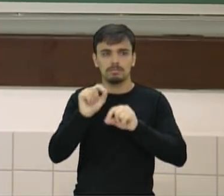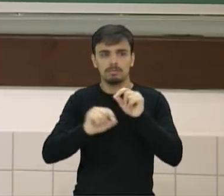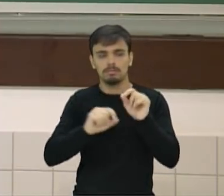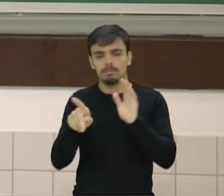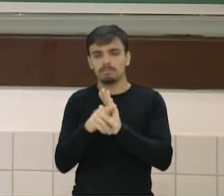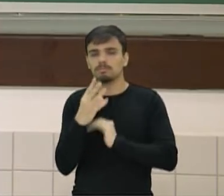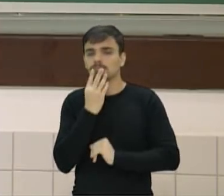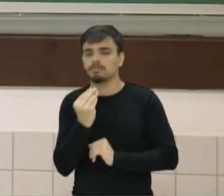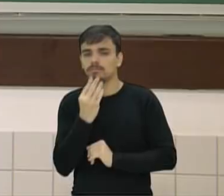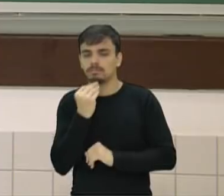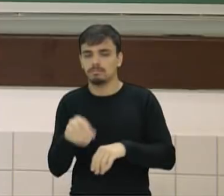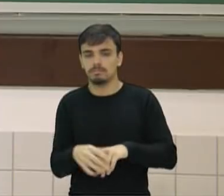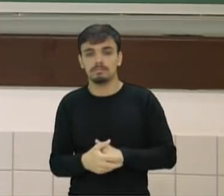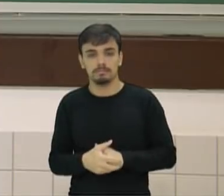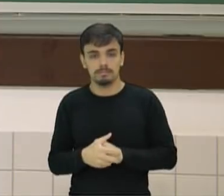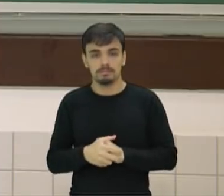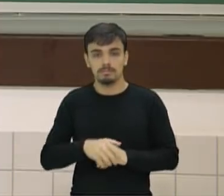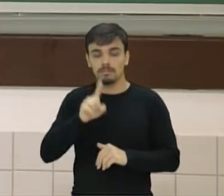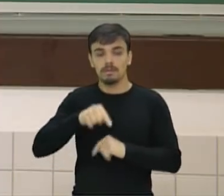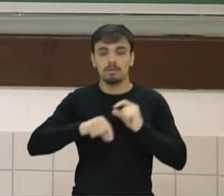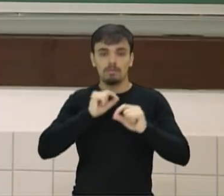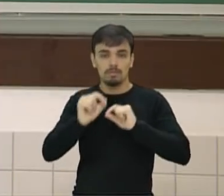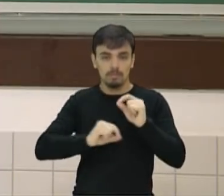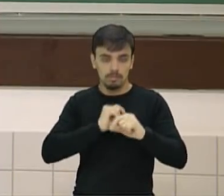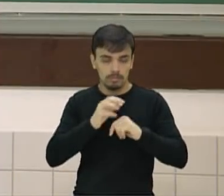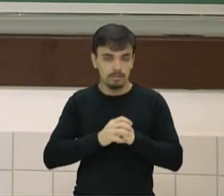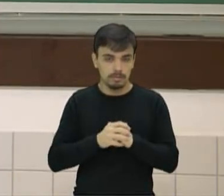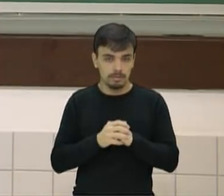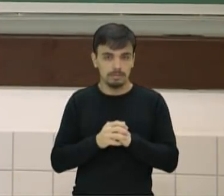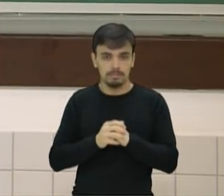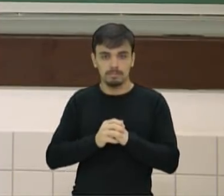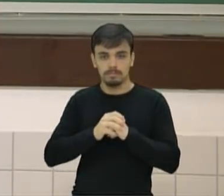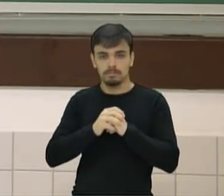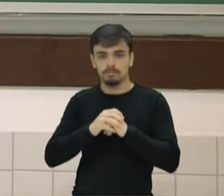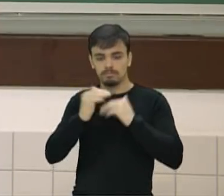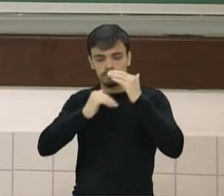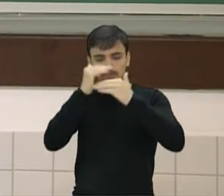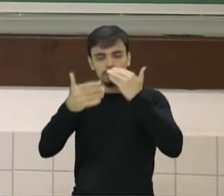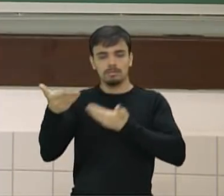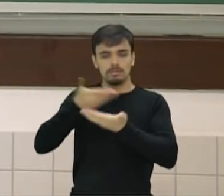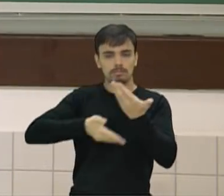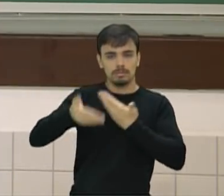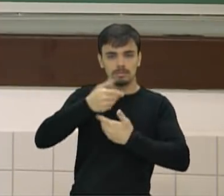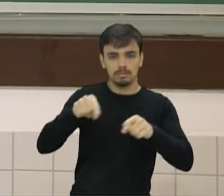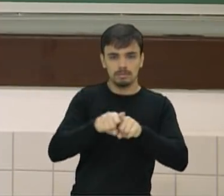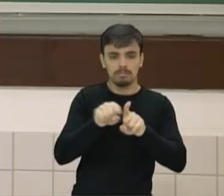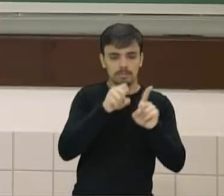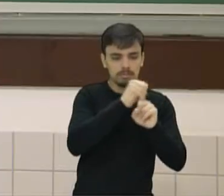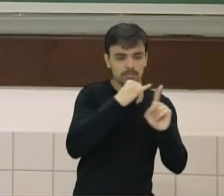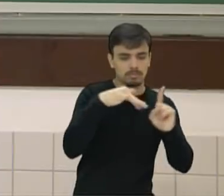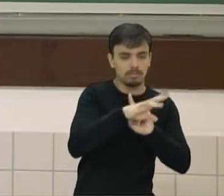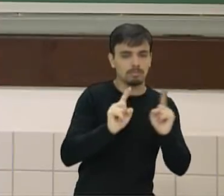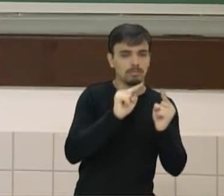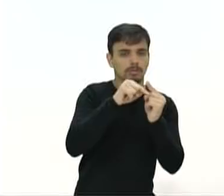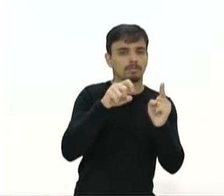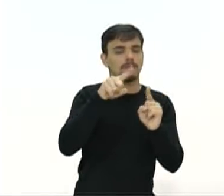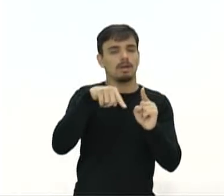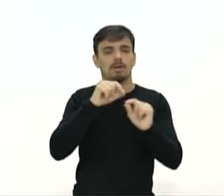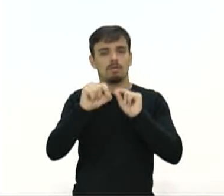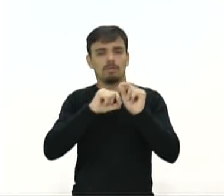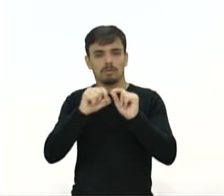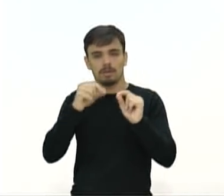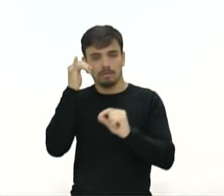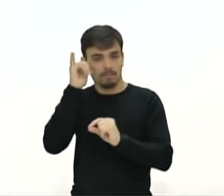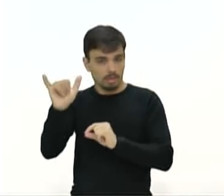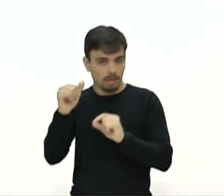do Machado. Primeiro, progresso e harmonia. Tanto no conto como para o sociólogo, o objetivo da sociedade é evitar a guerra e a